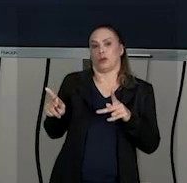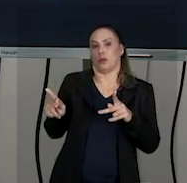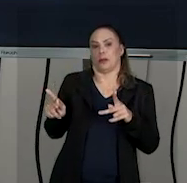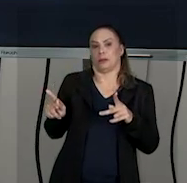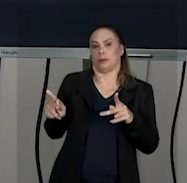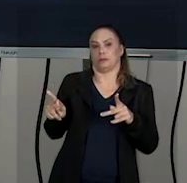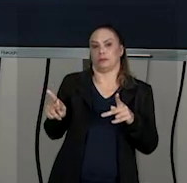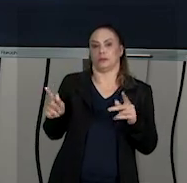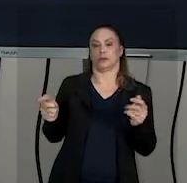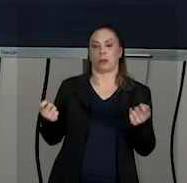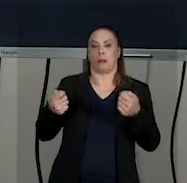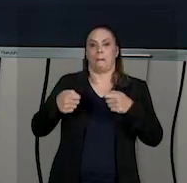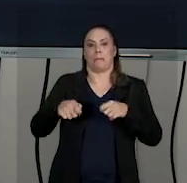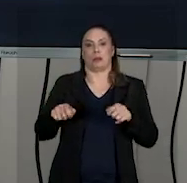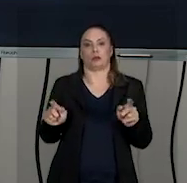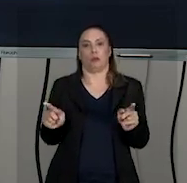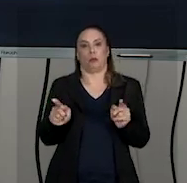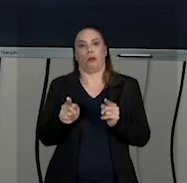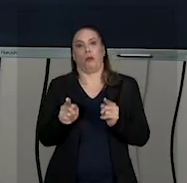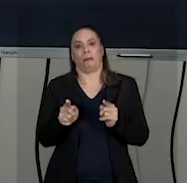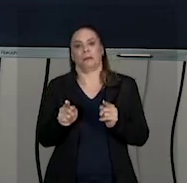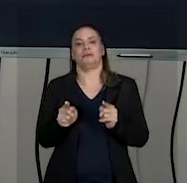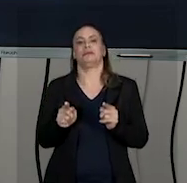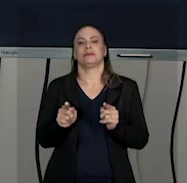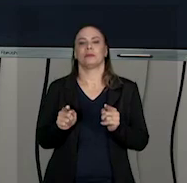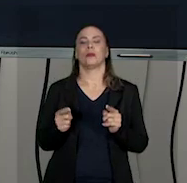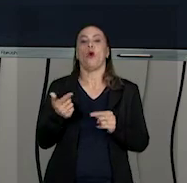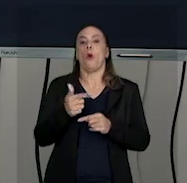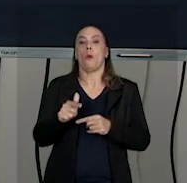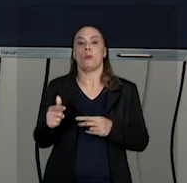que vão influenciar também, né, gente? Se a pessoa é fumante,